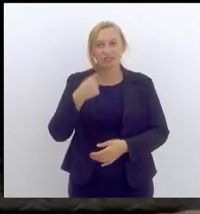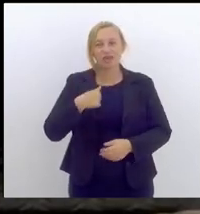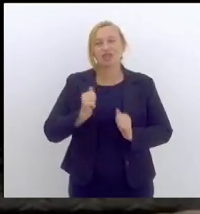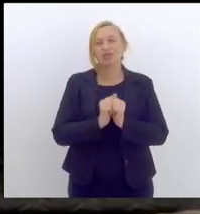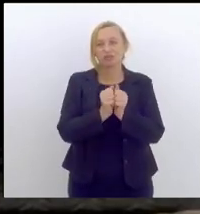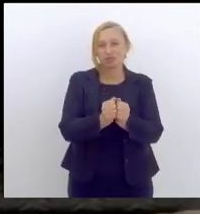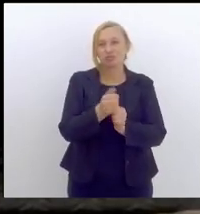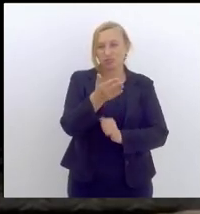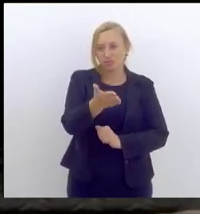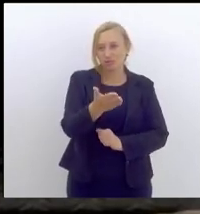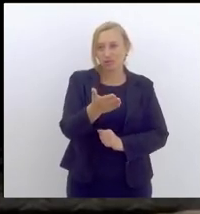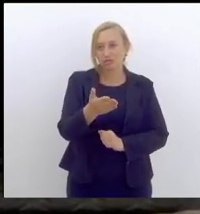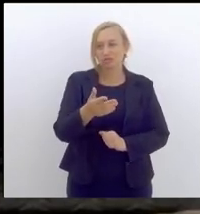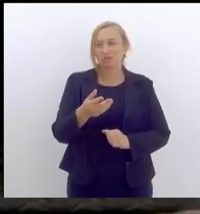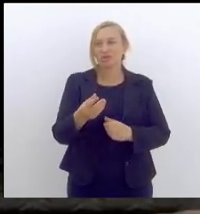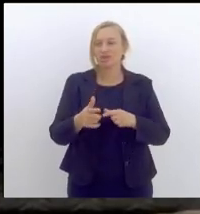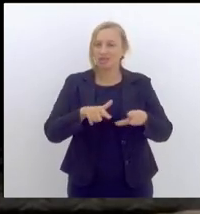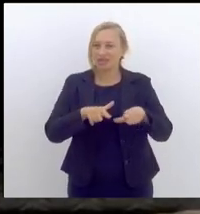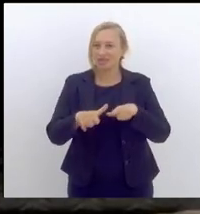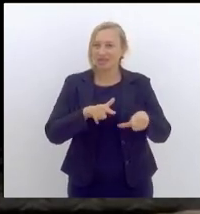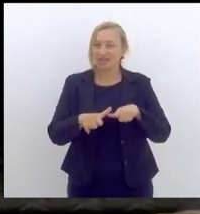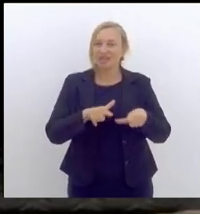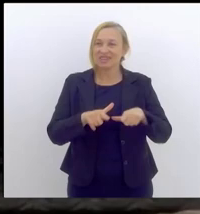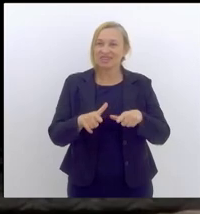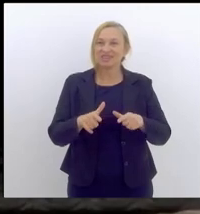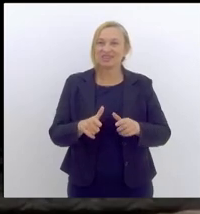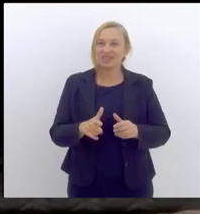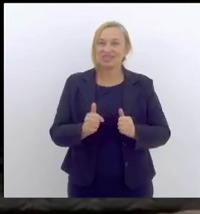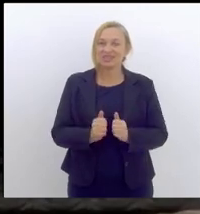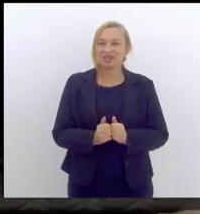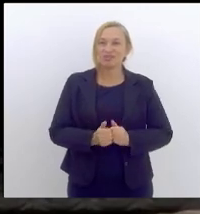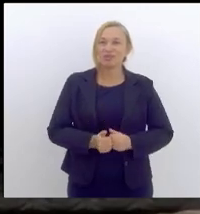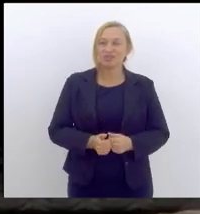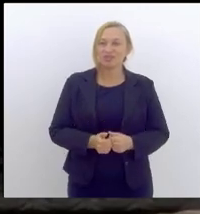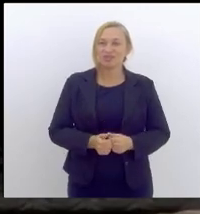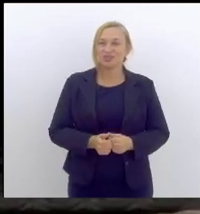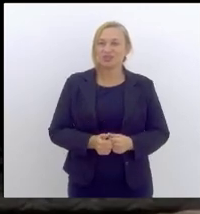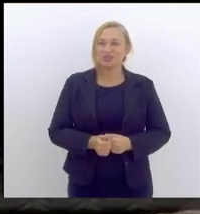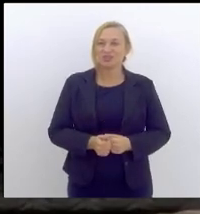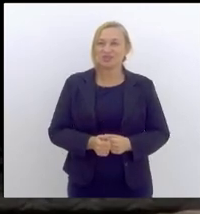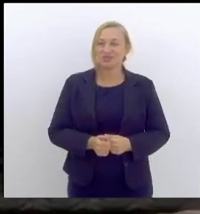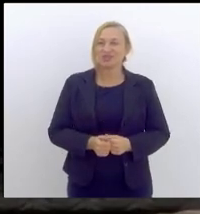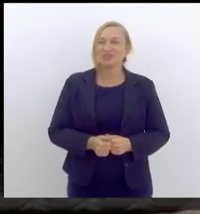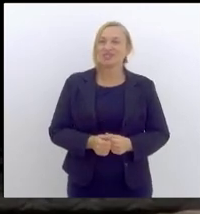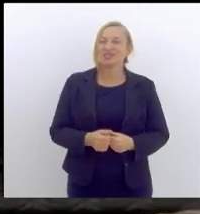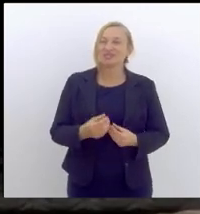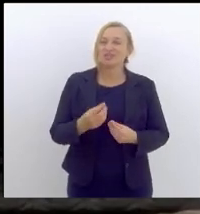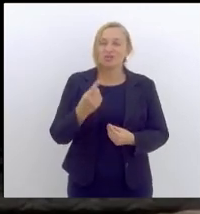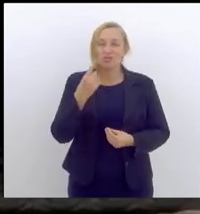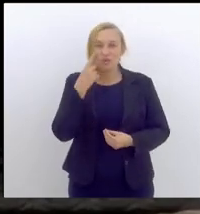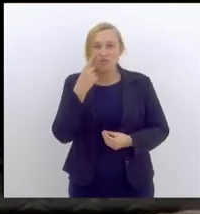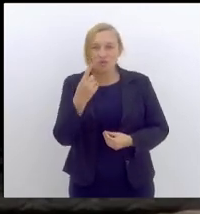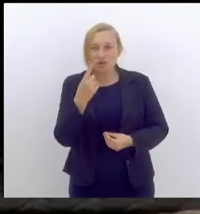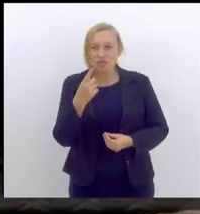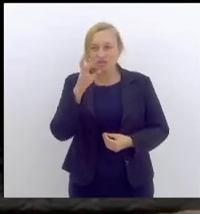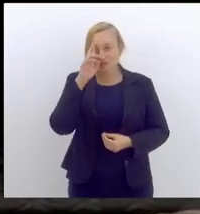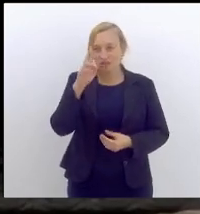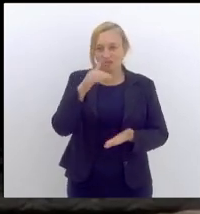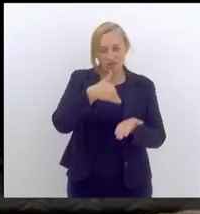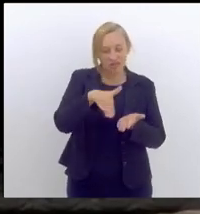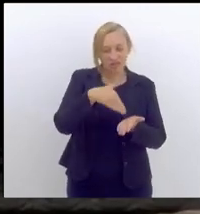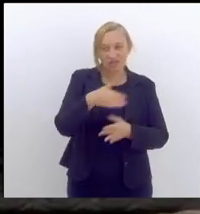Vossa Excelência trabalhar, pela confiança que o governador tem em Vossa Excelência, pela forma que eu vejo Vossa Excelência como secretário de